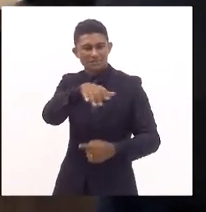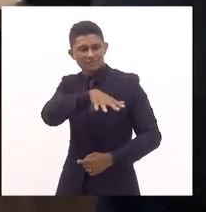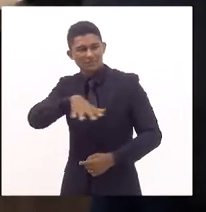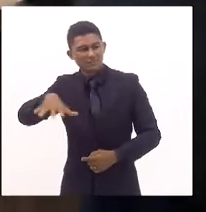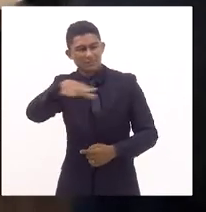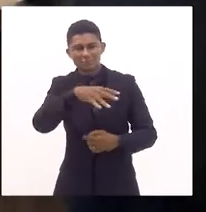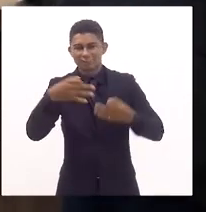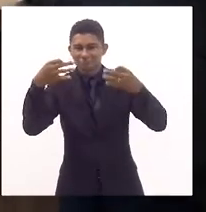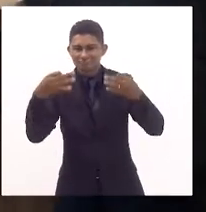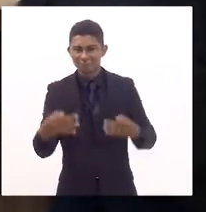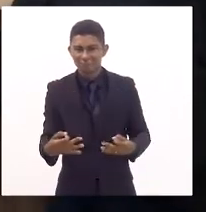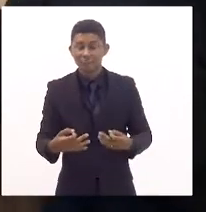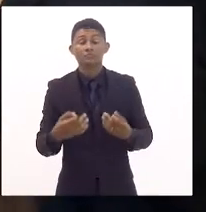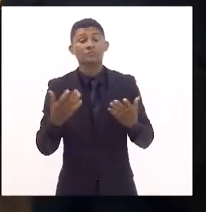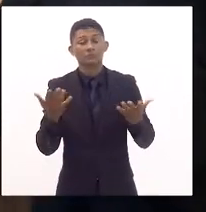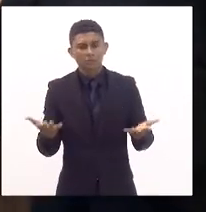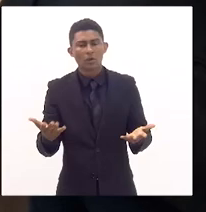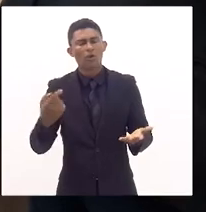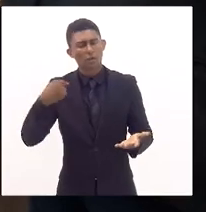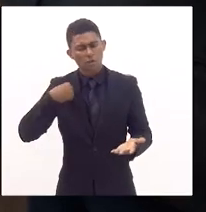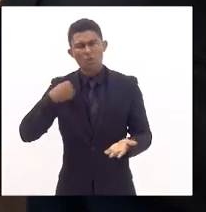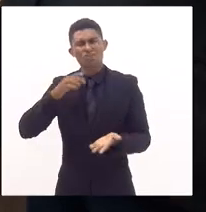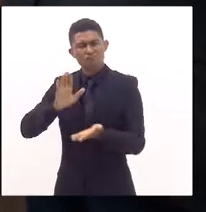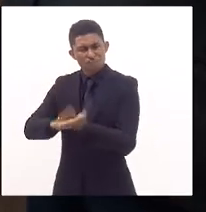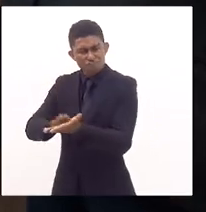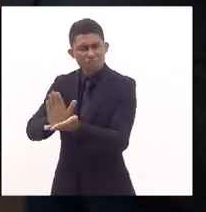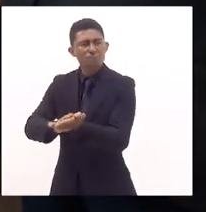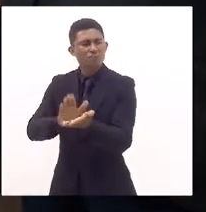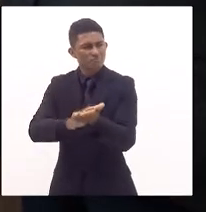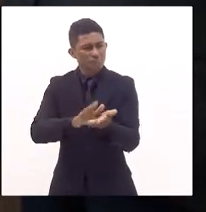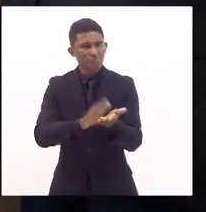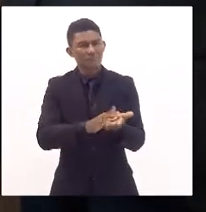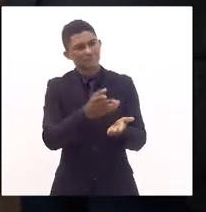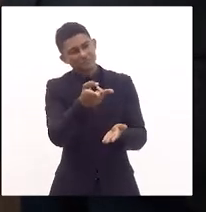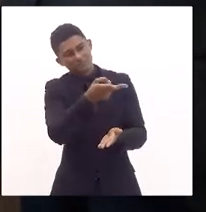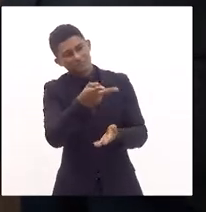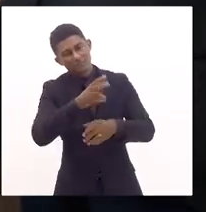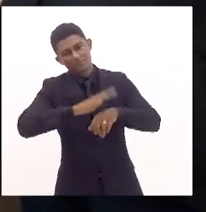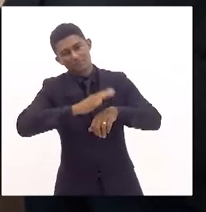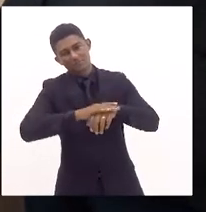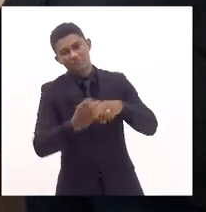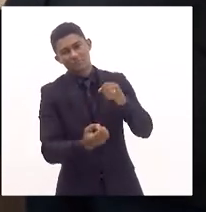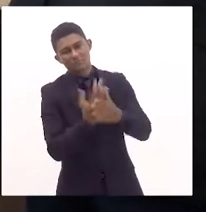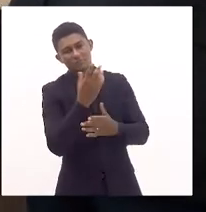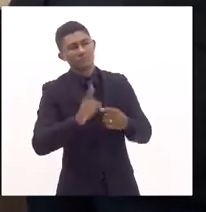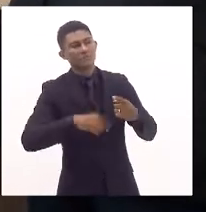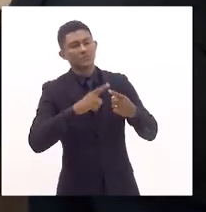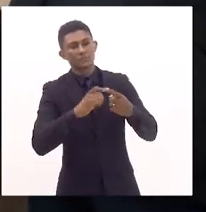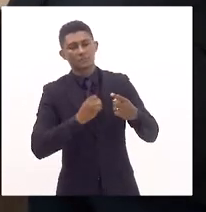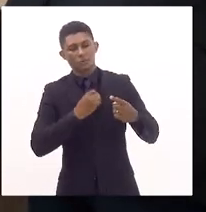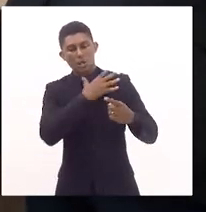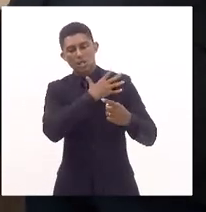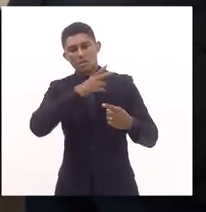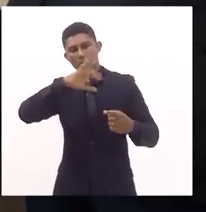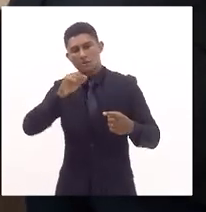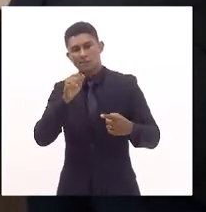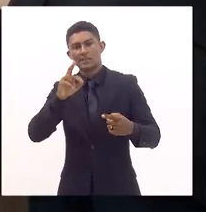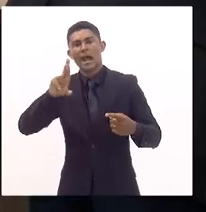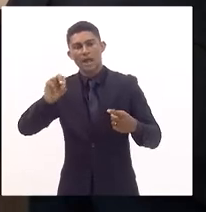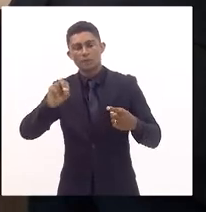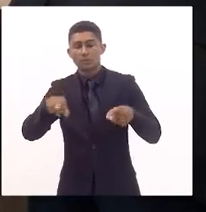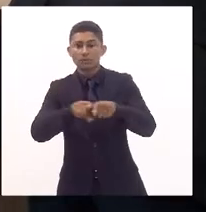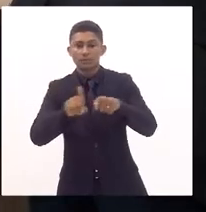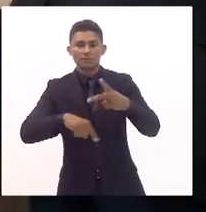podia deixar aqui de parabenizar os autores, o Coronel Jairo e o nosso presidente